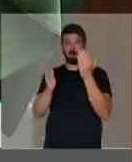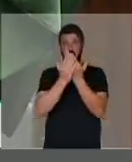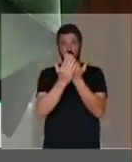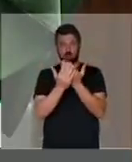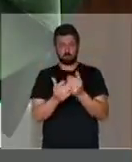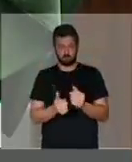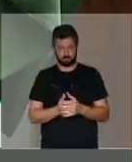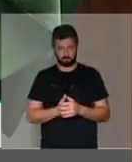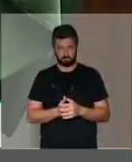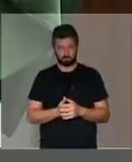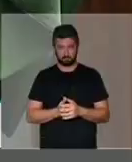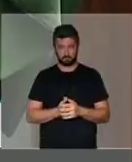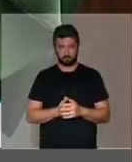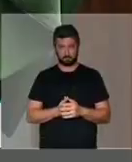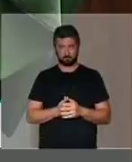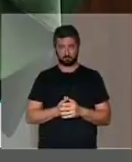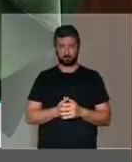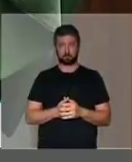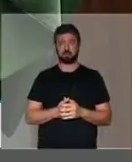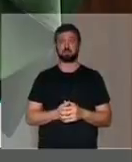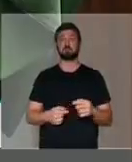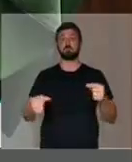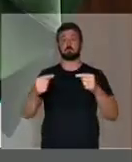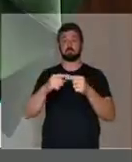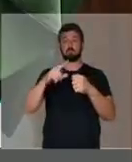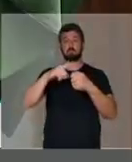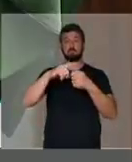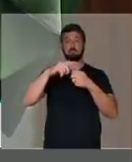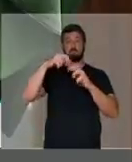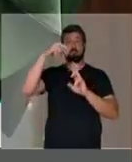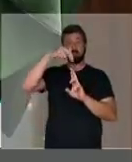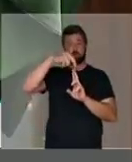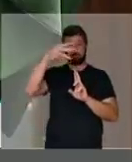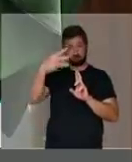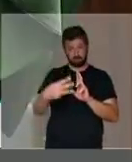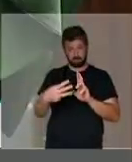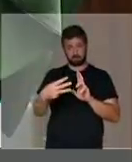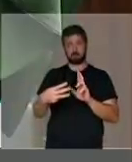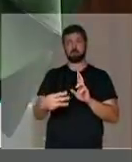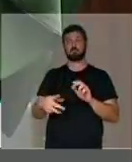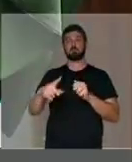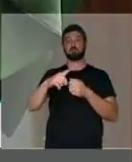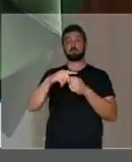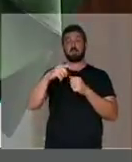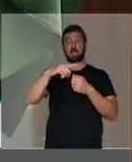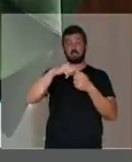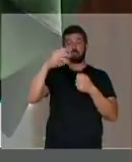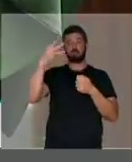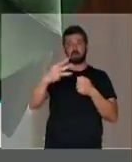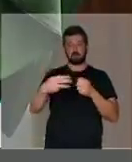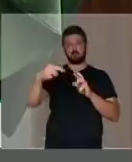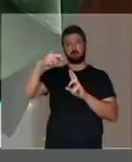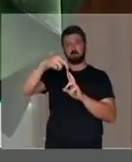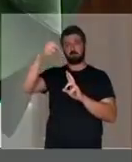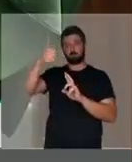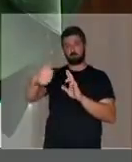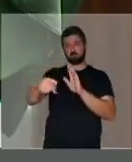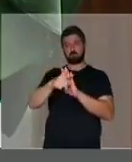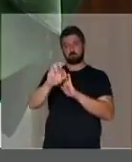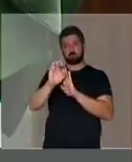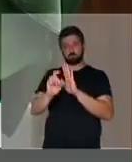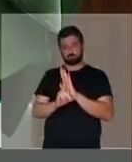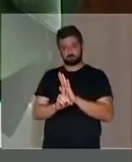anexo. Nos termos do parágrafo 3º, do artigo 3º, parágrafo 1º do